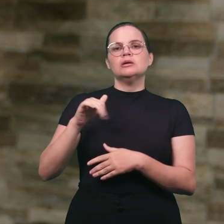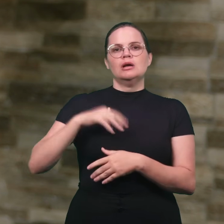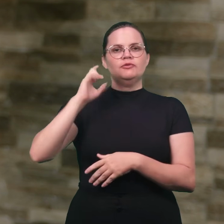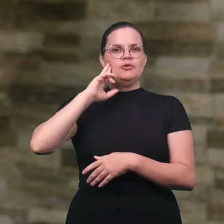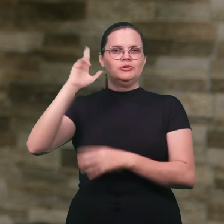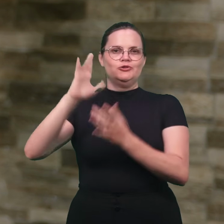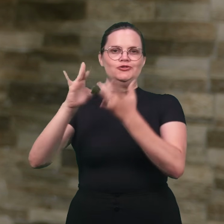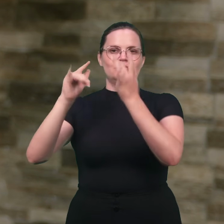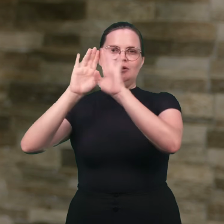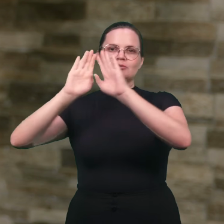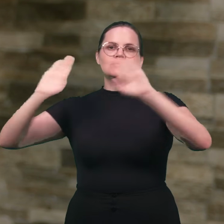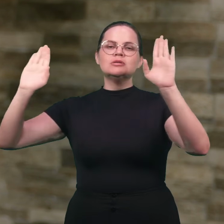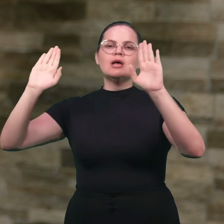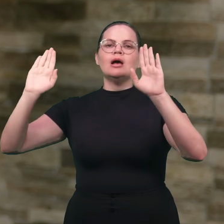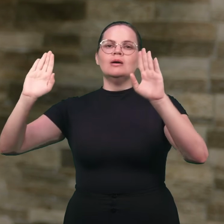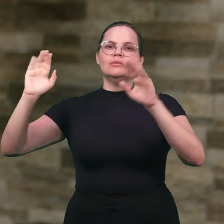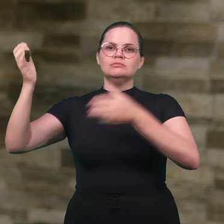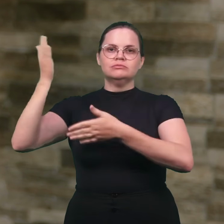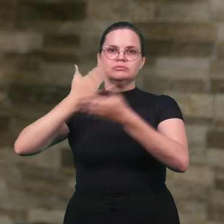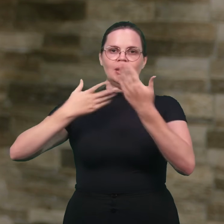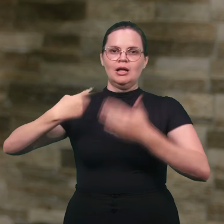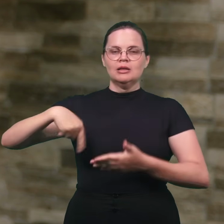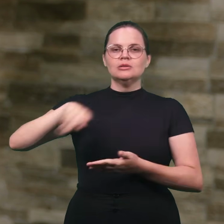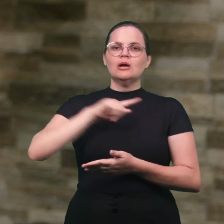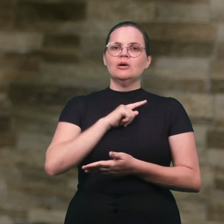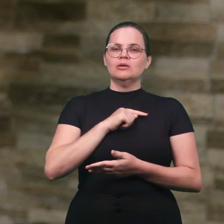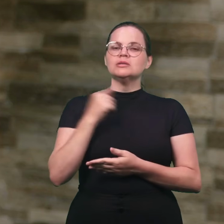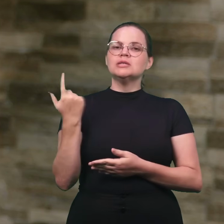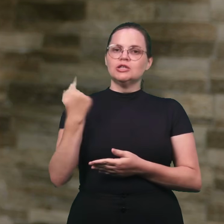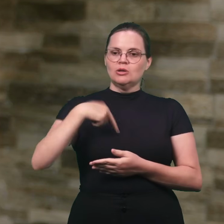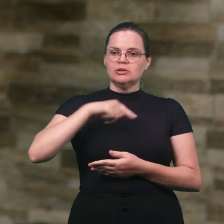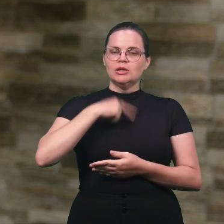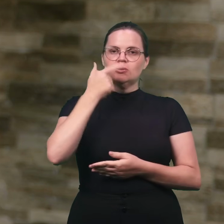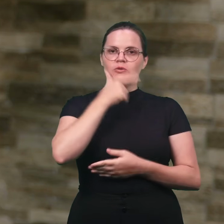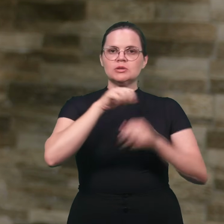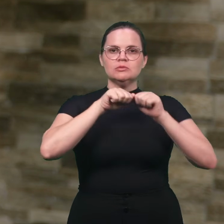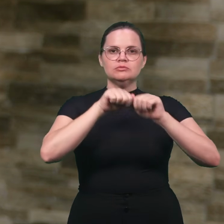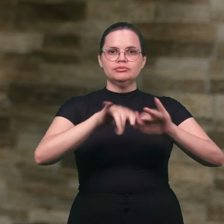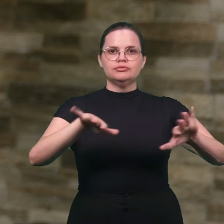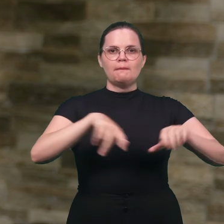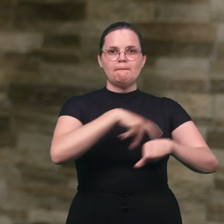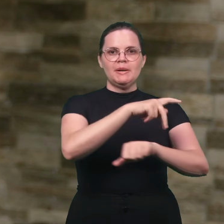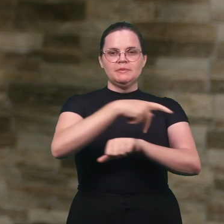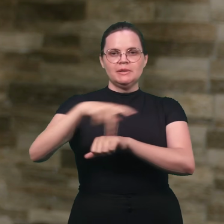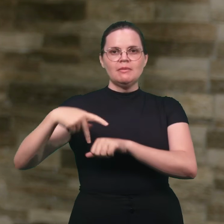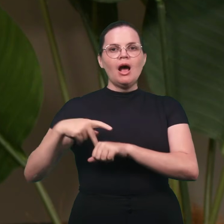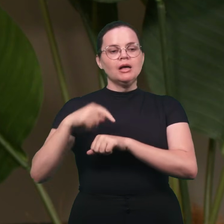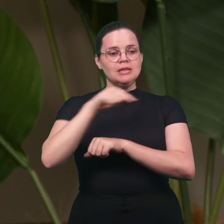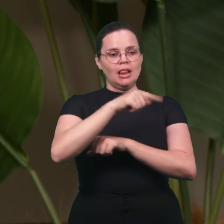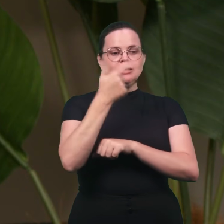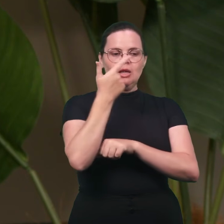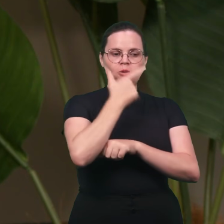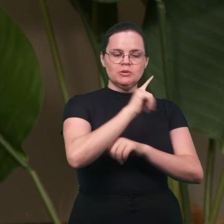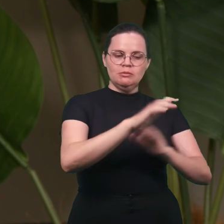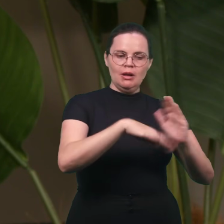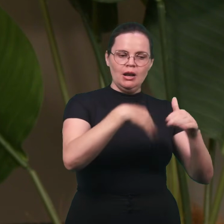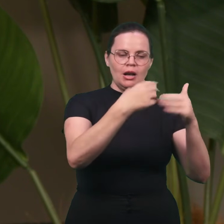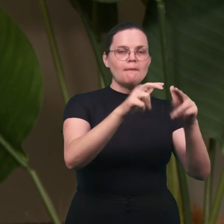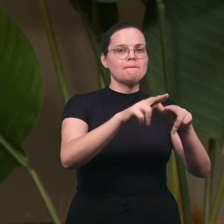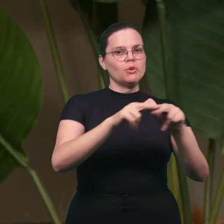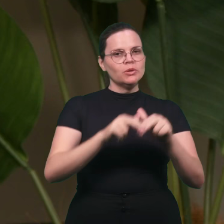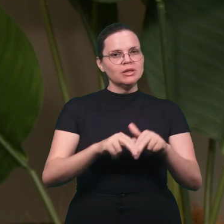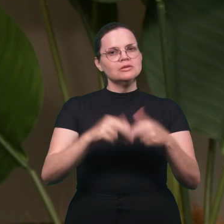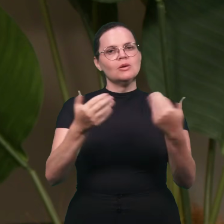países. Ela é frutífera porque dá muitos frutos e nós vamos ver isso nas entrevistas. Amém. Inclusive, queridos,